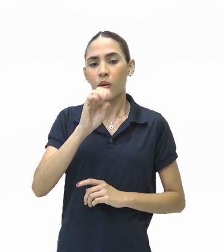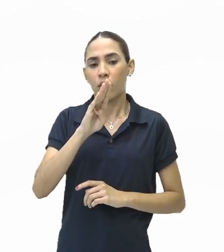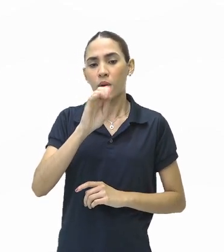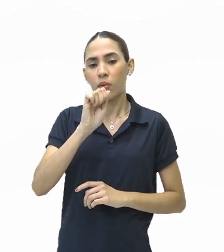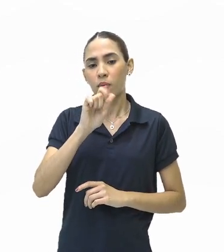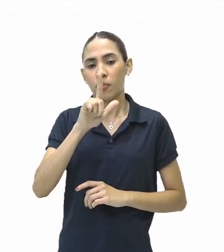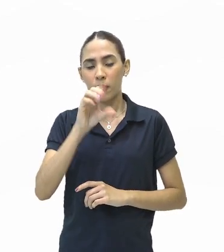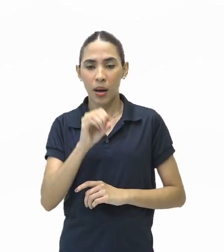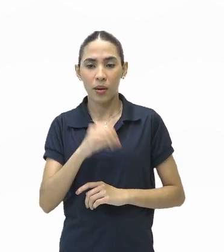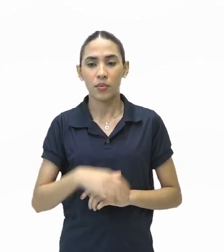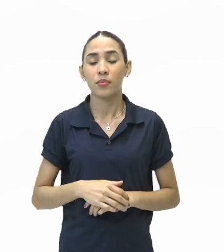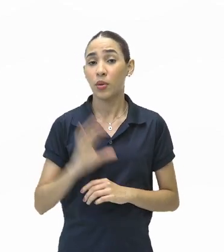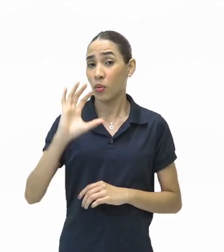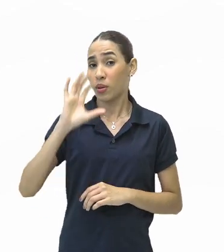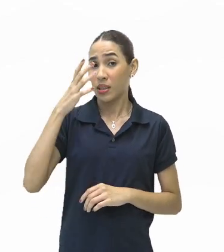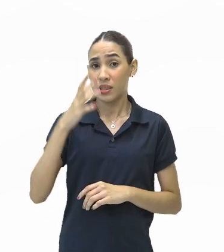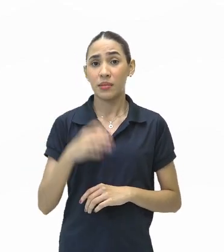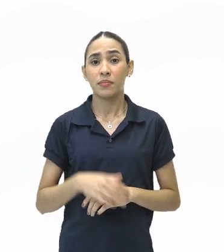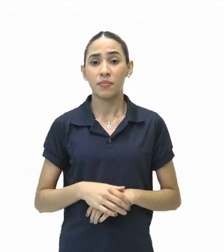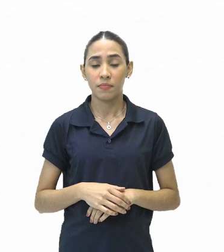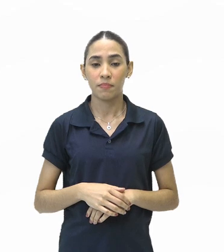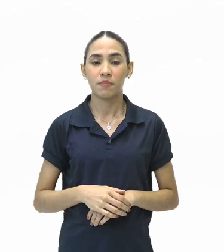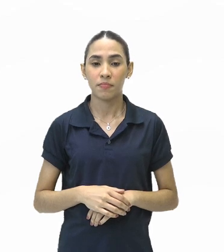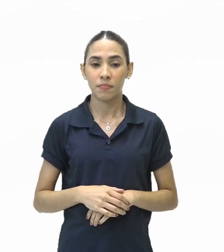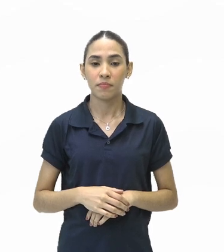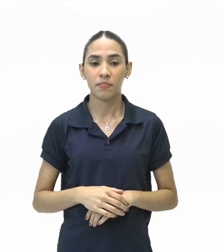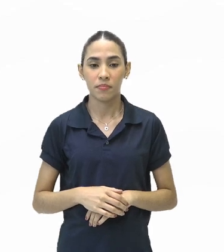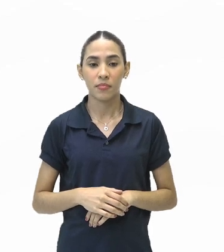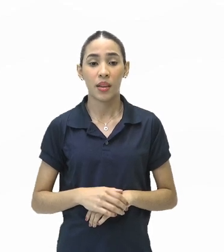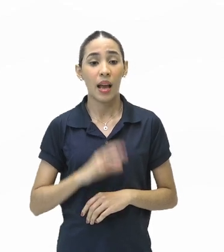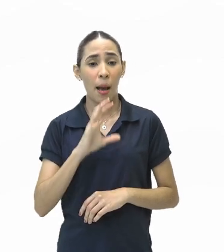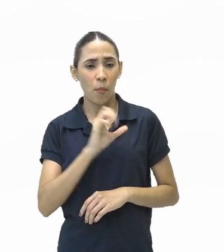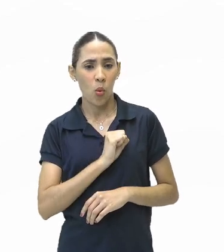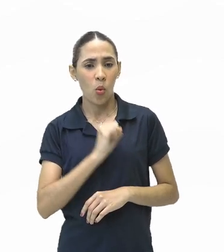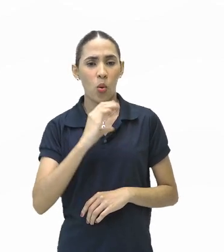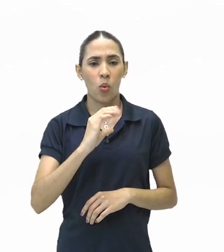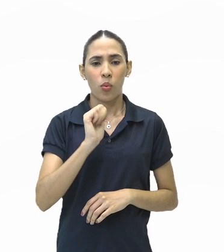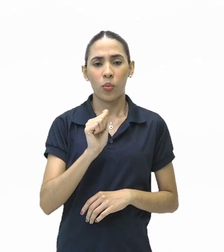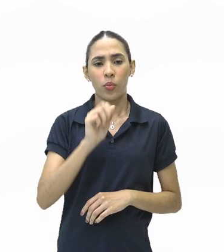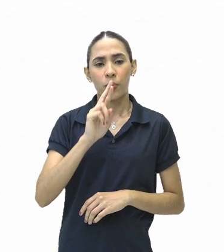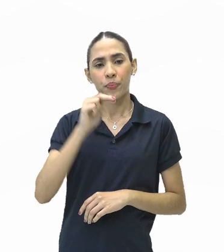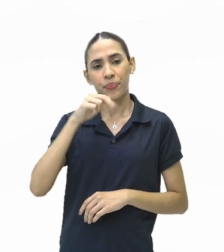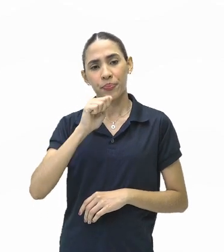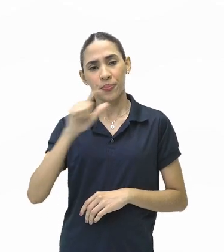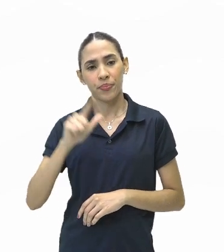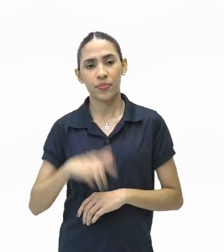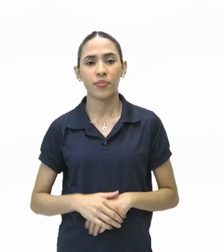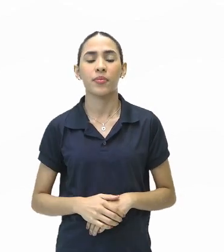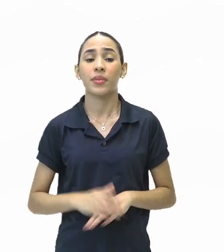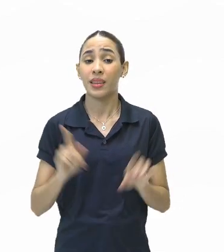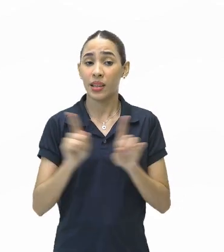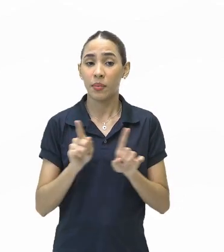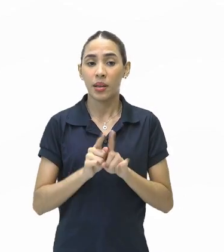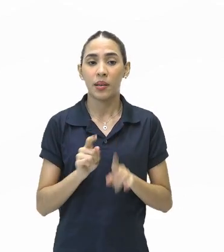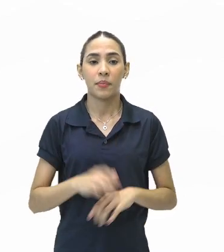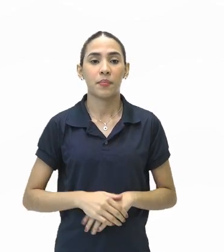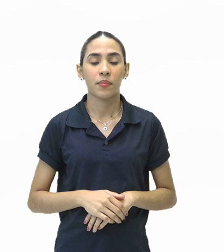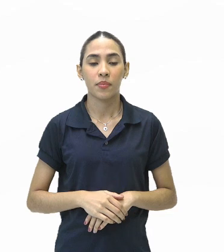né, acontecia com ela, era carnal, amor carnal. Vamos continuar. Aí nós